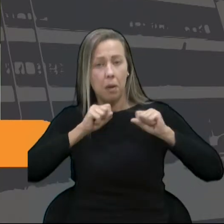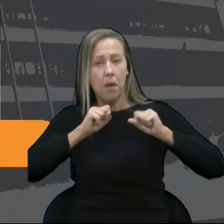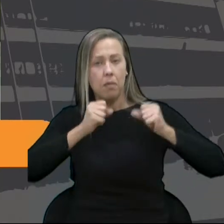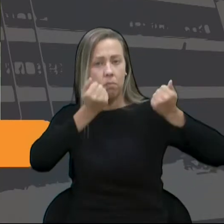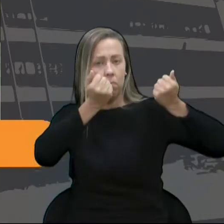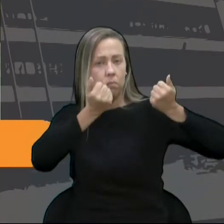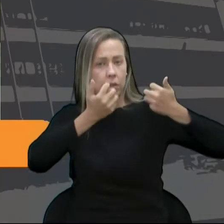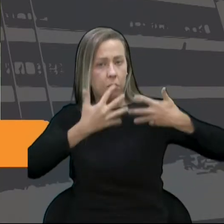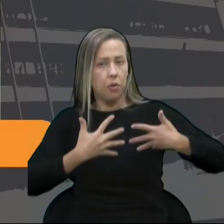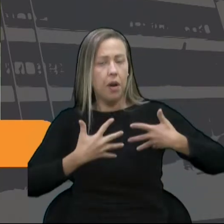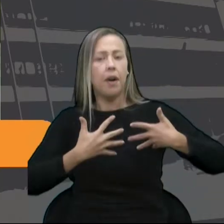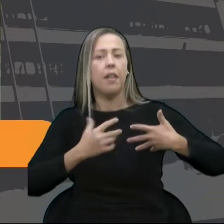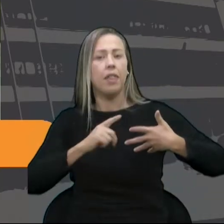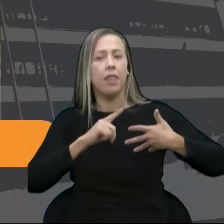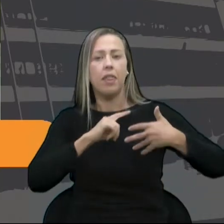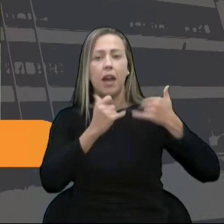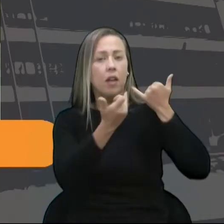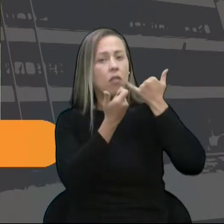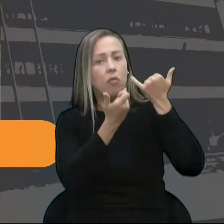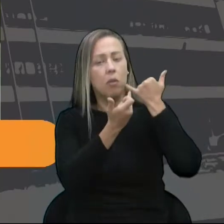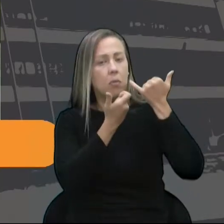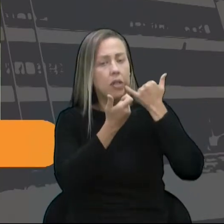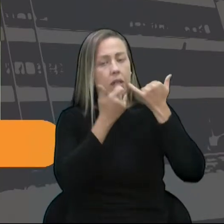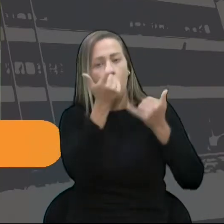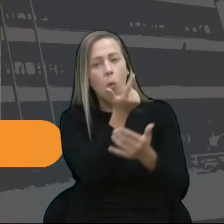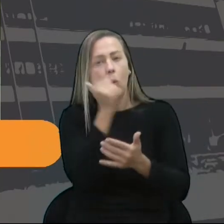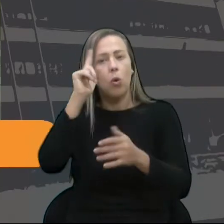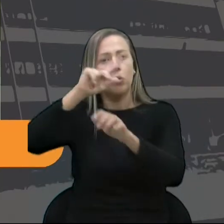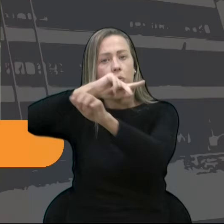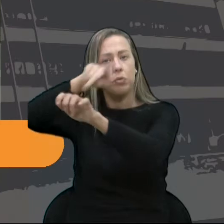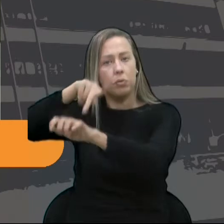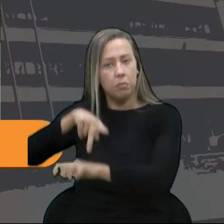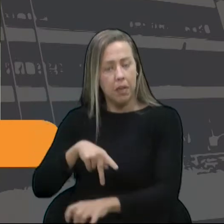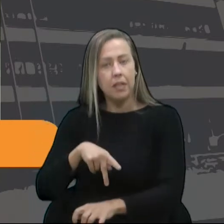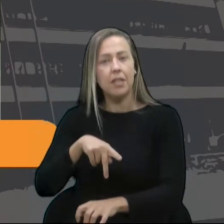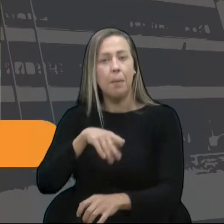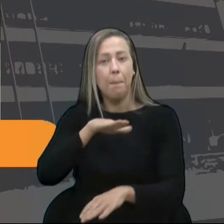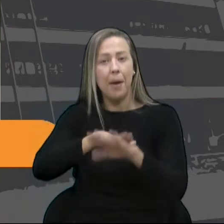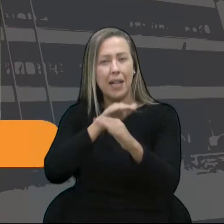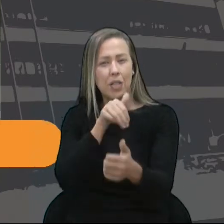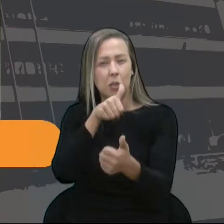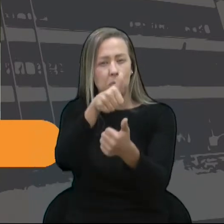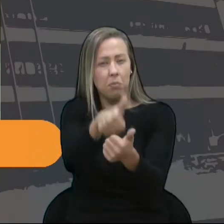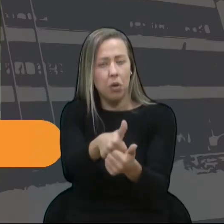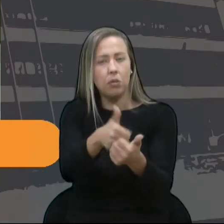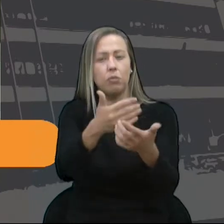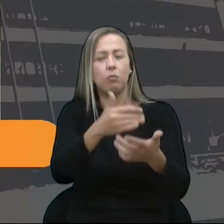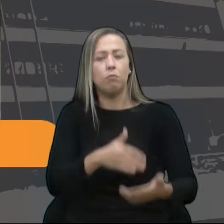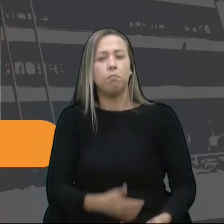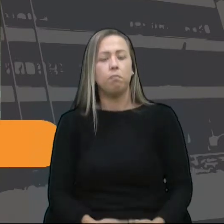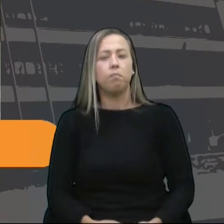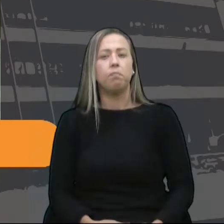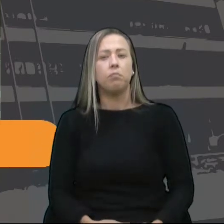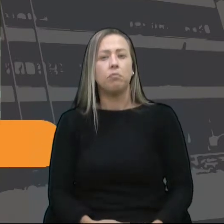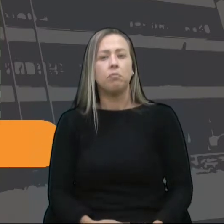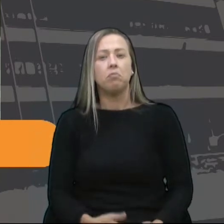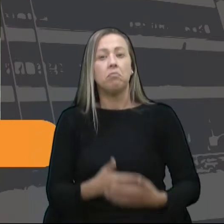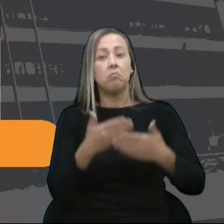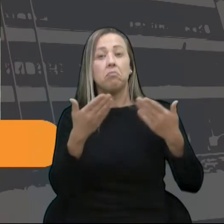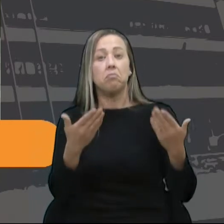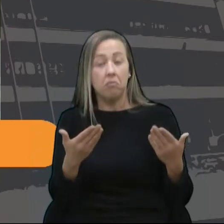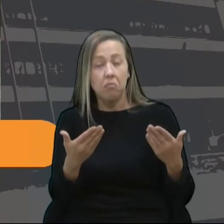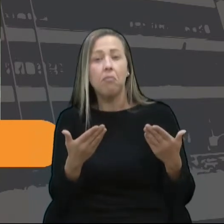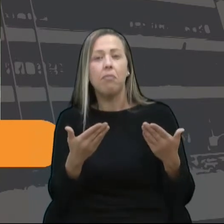aqui algumas informações sobre outros países com os quais eu tenho mais proximidade. Eu me refiro, por conta